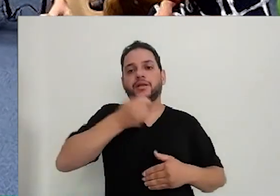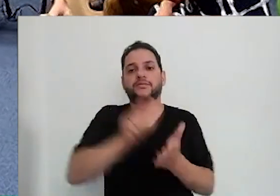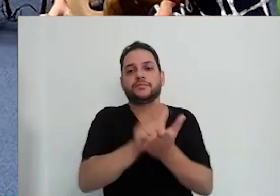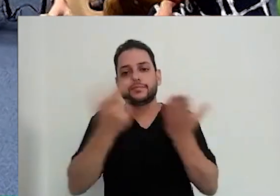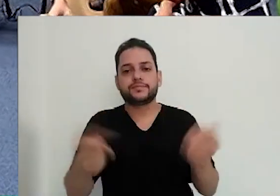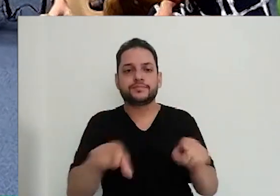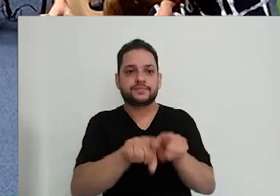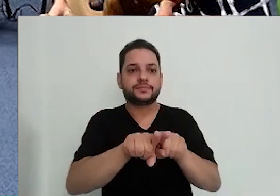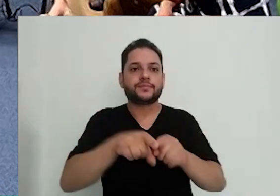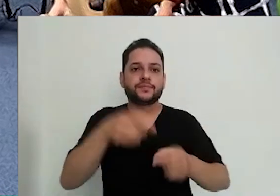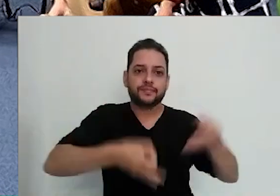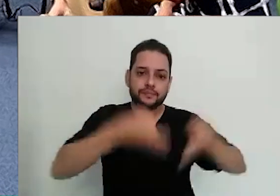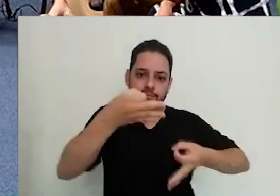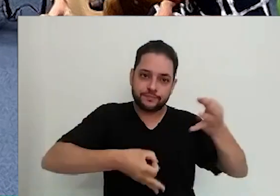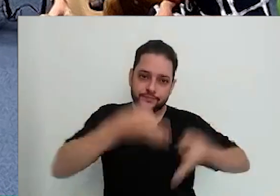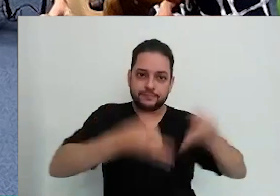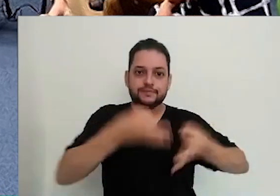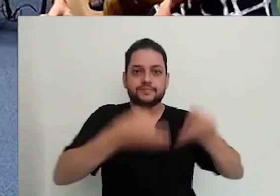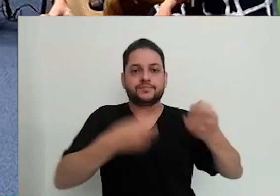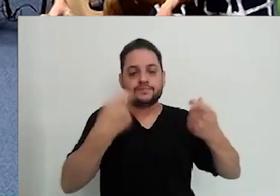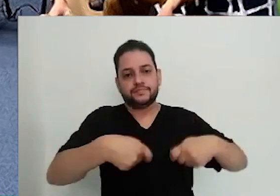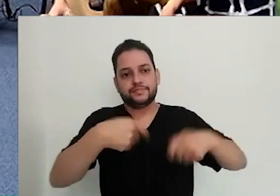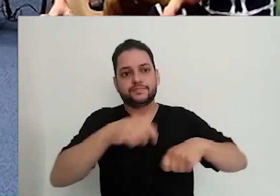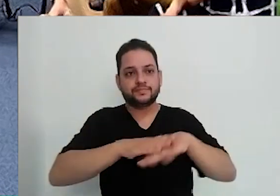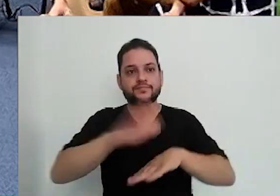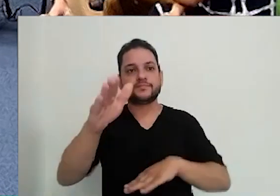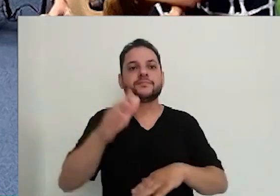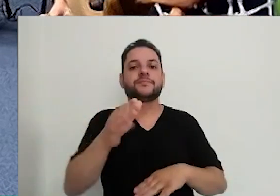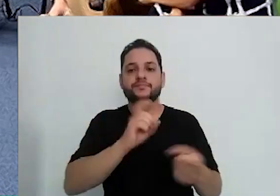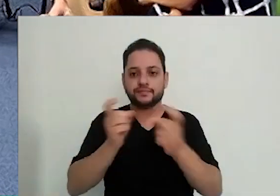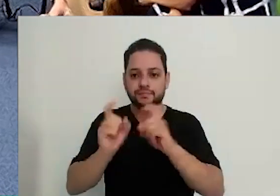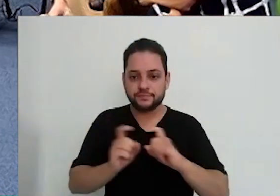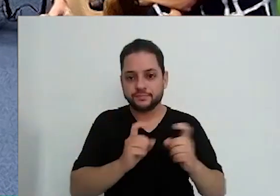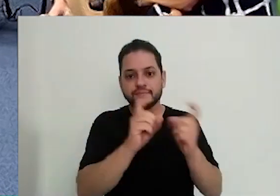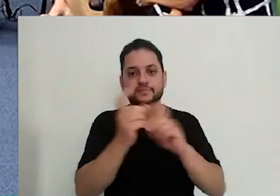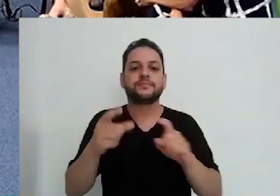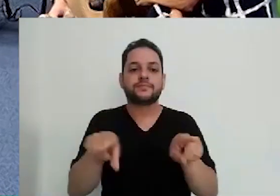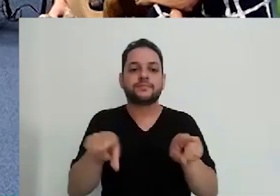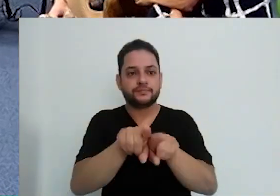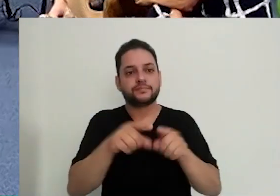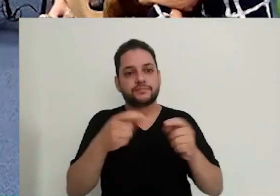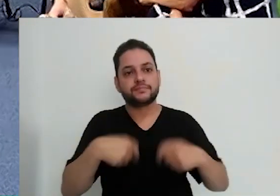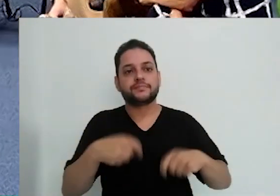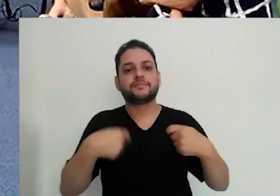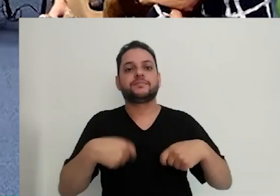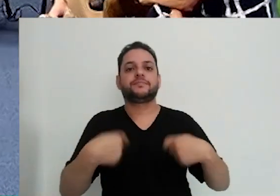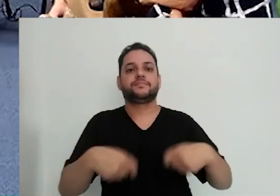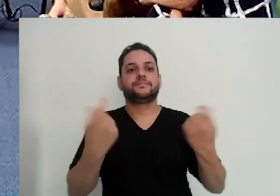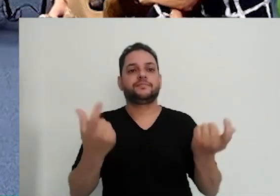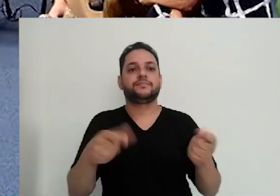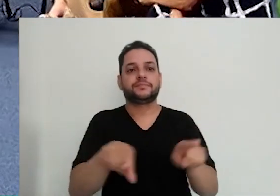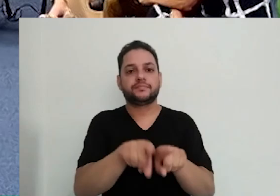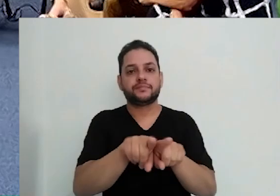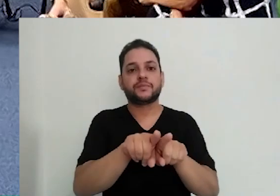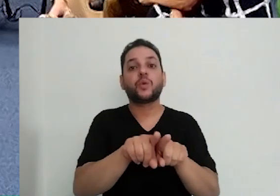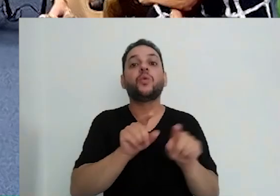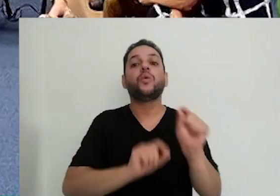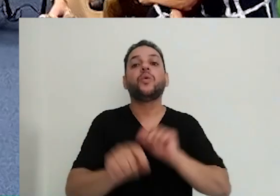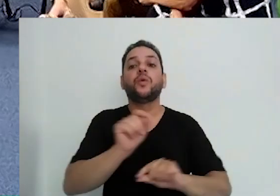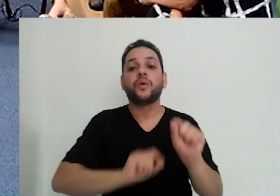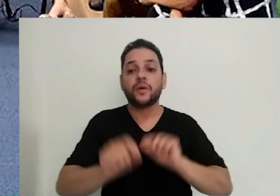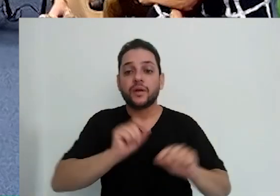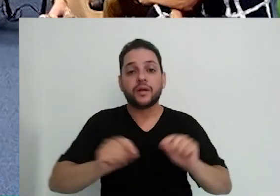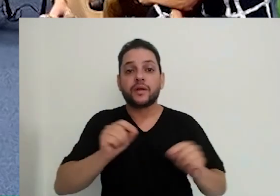Judiciário precisa ha mais diálogo mais transparência mais compreensão eh porque porque enfim são questões